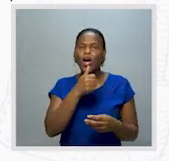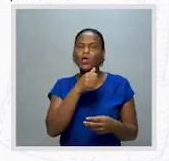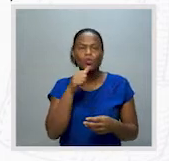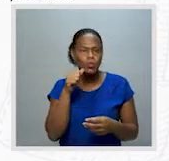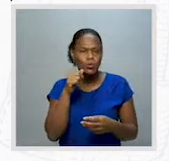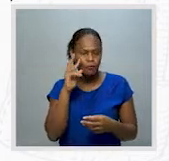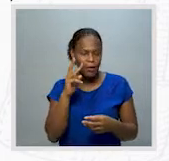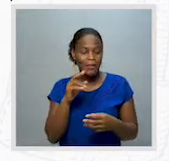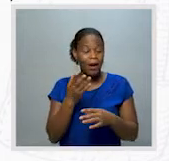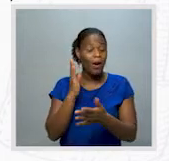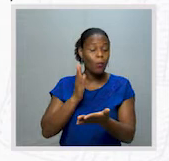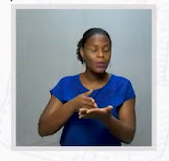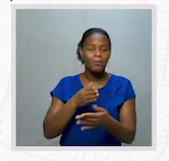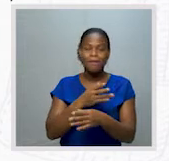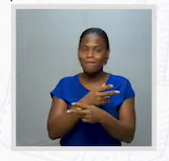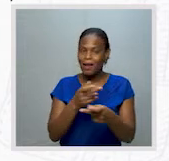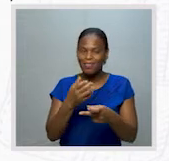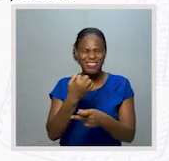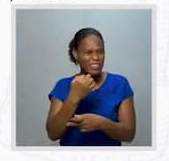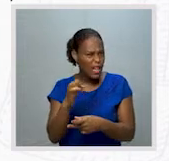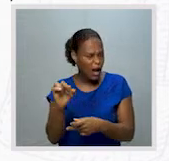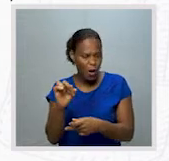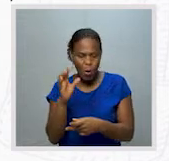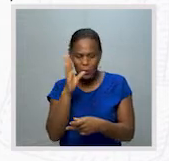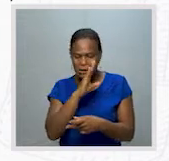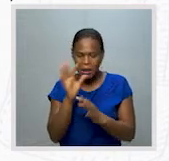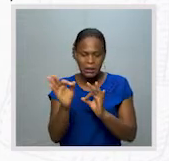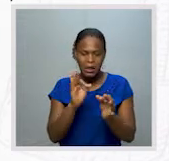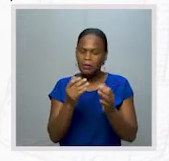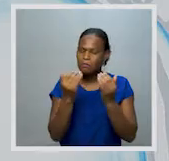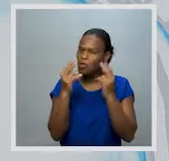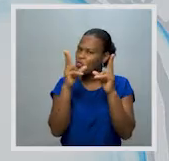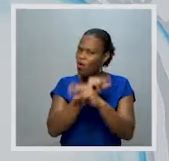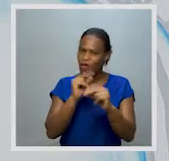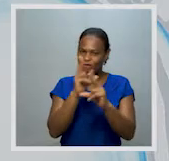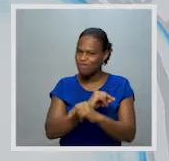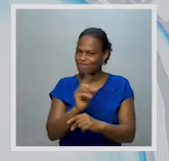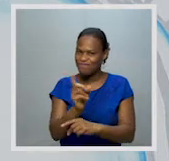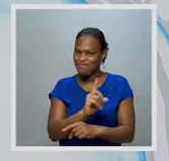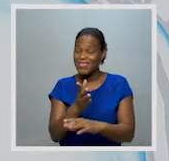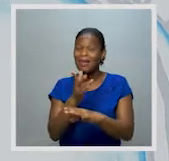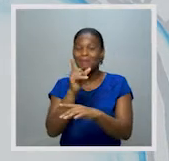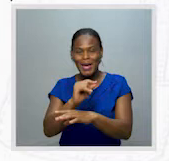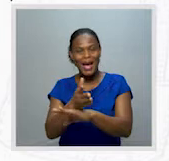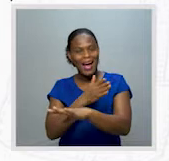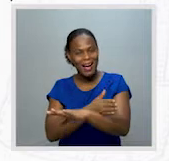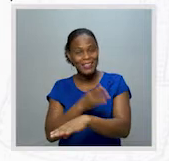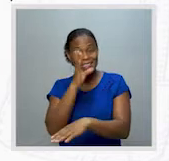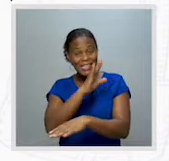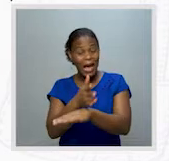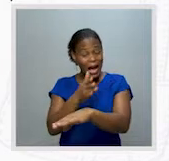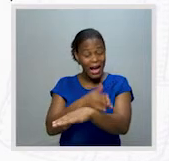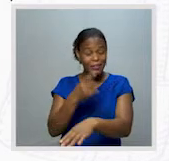frase da próclise. Não se trata de uma novidade, também antes do verbo. E agora, em relação